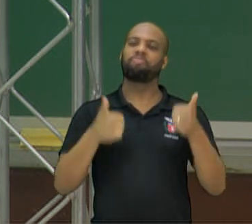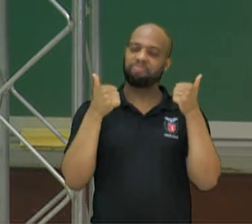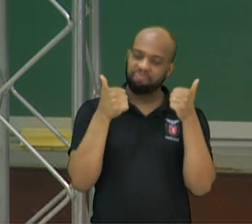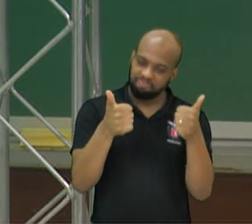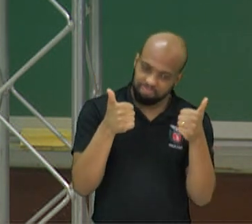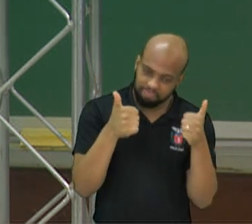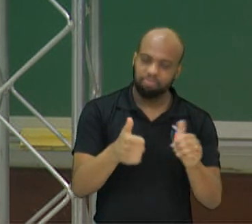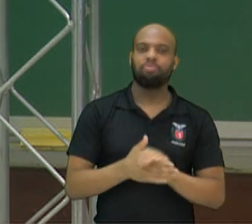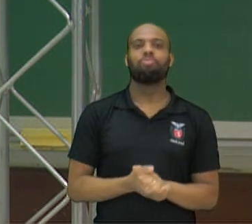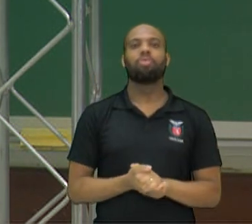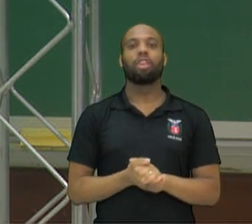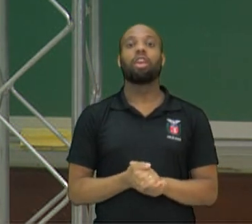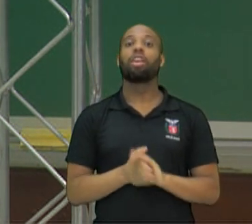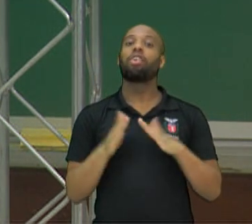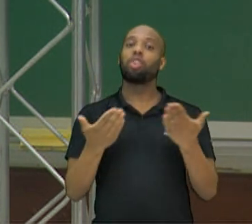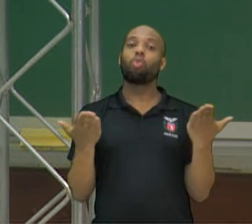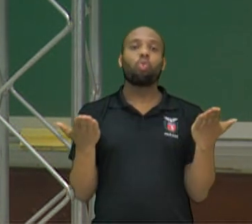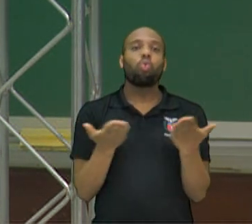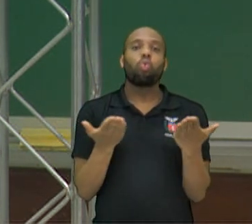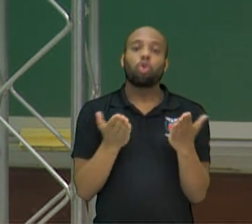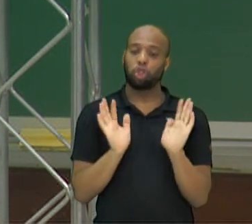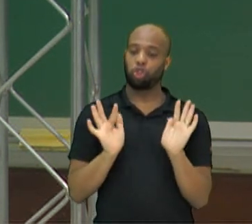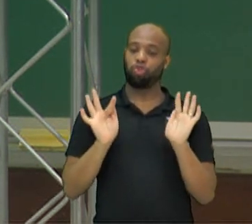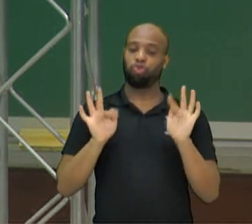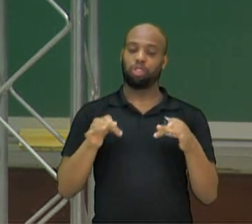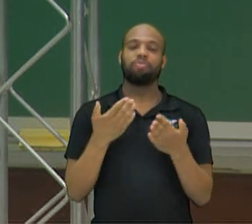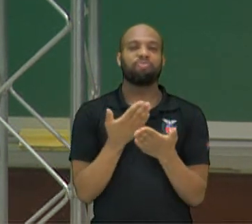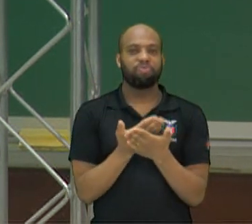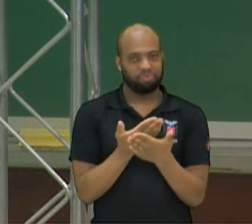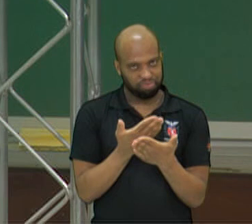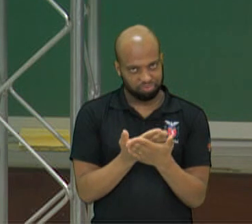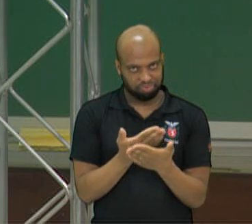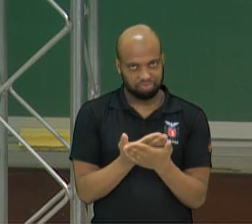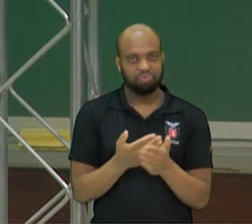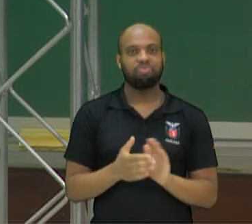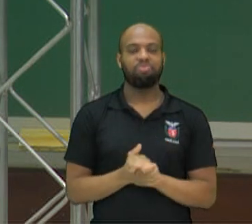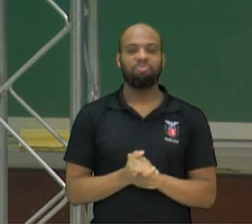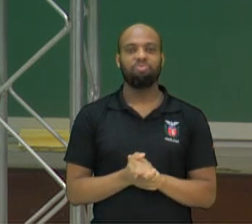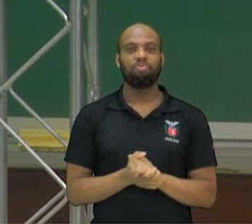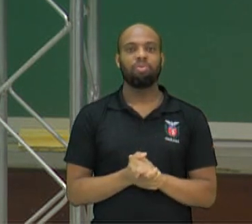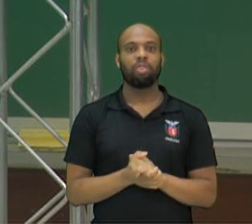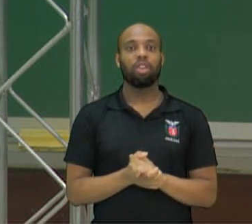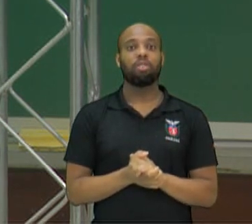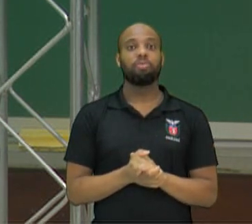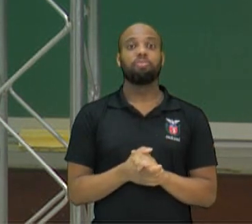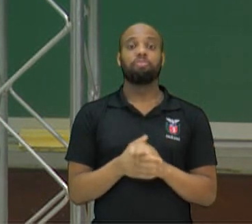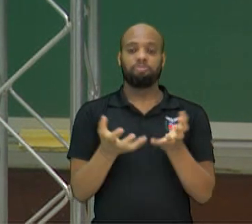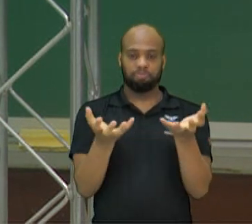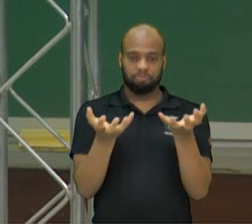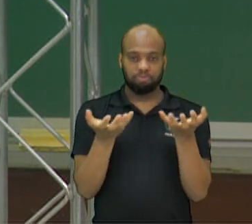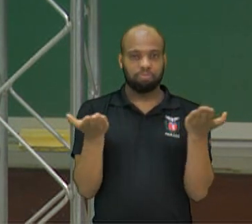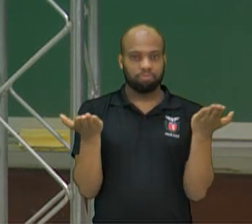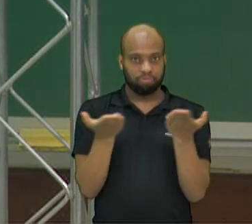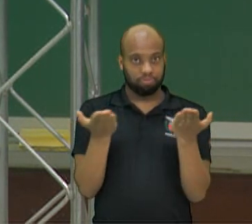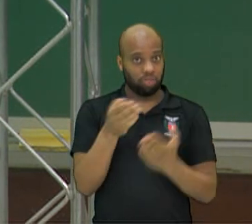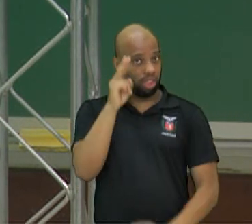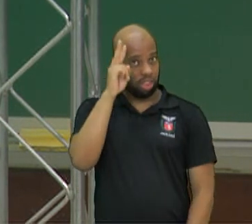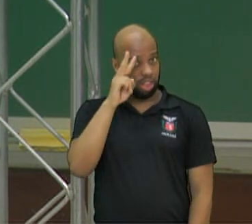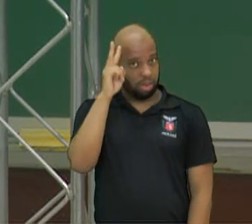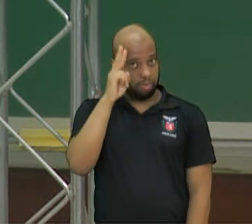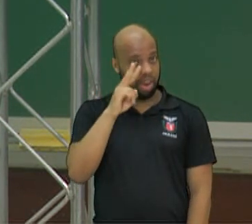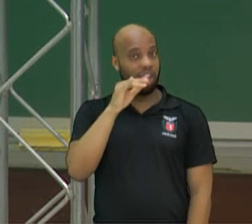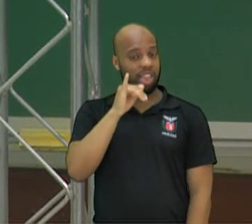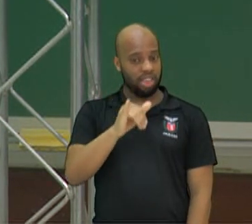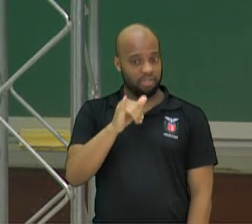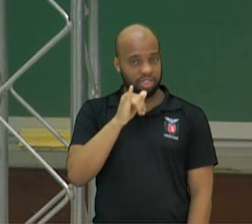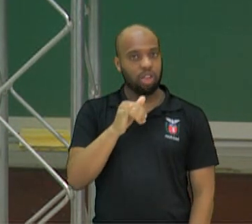Muito bem. Finalizamos a nossa aula de hoje e eu quero lembrá-los que na